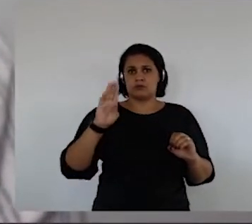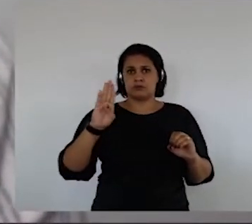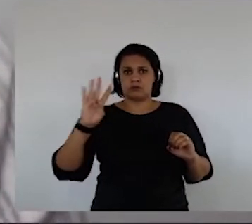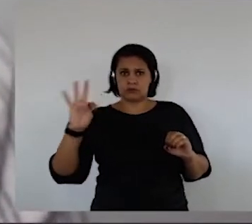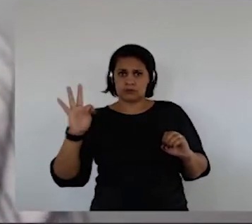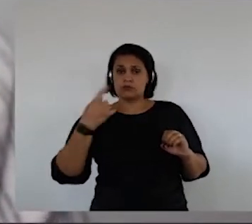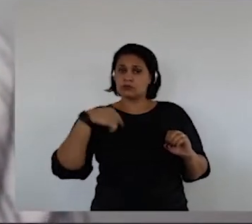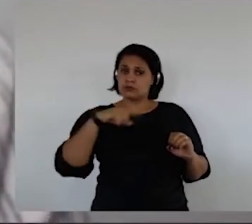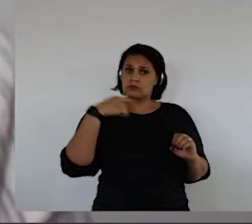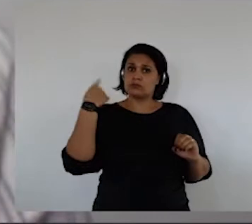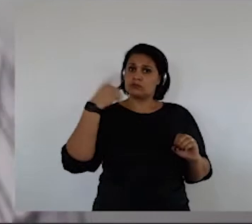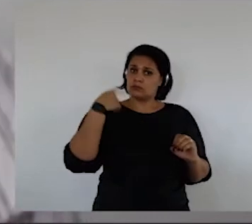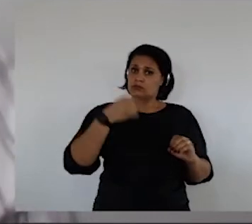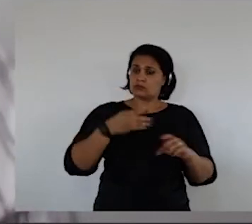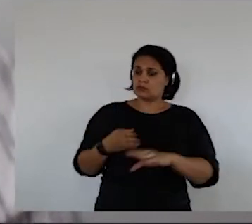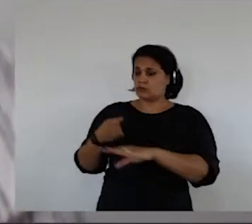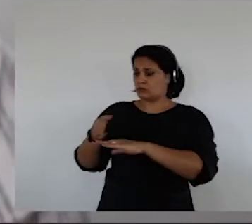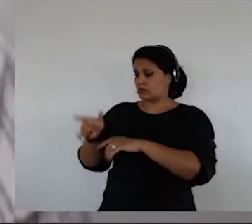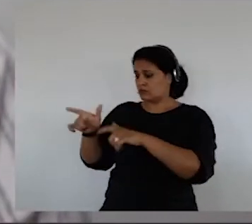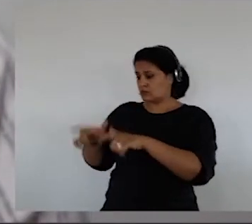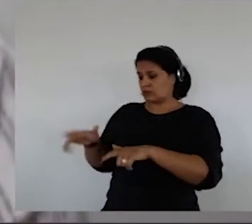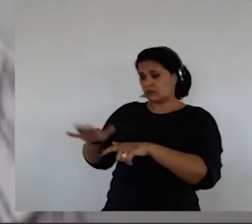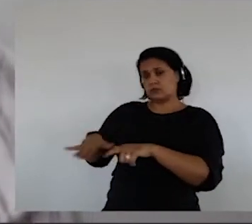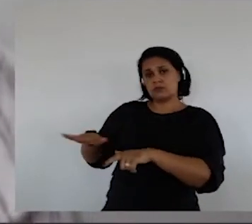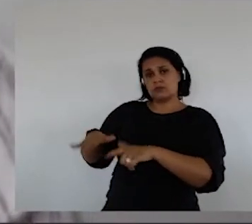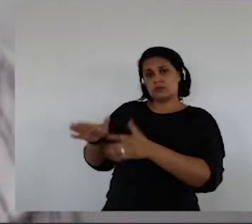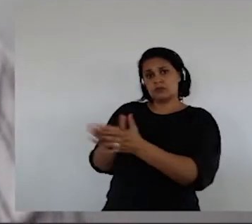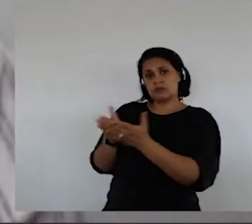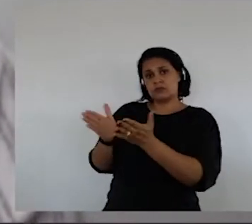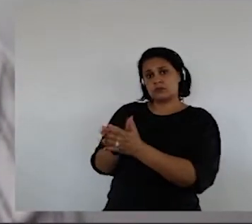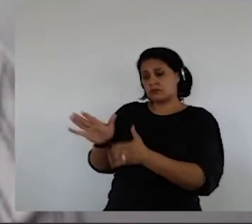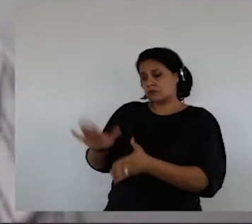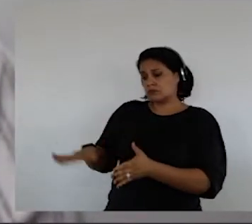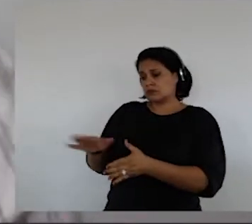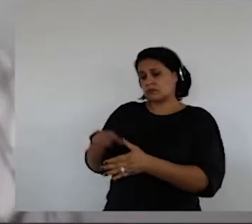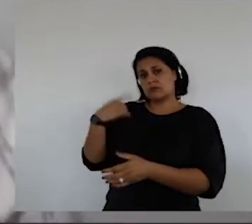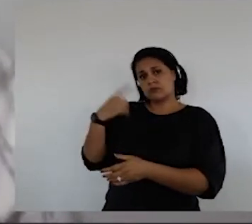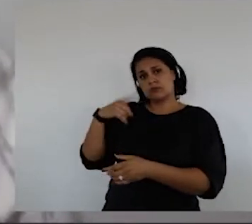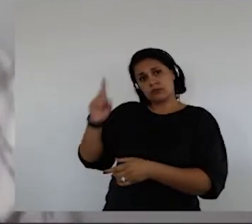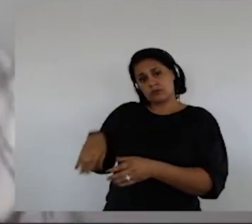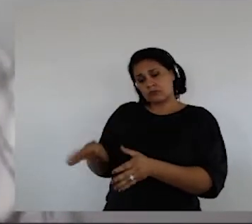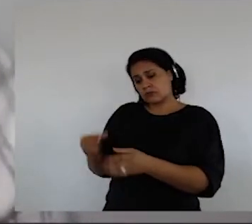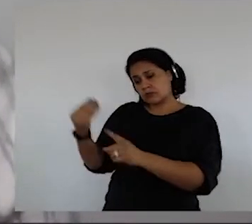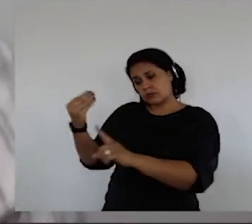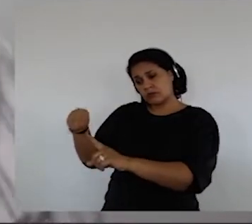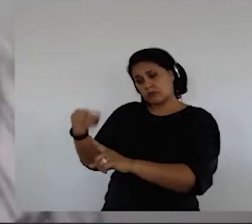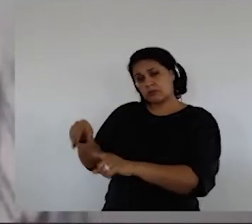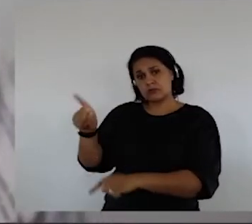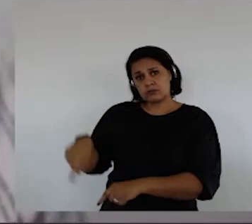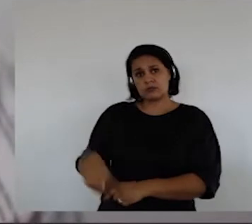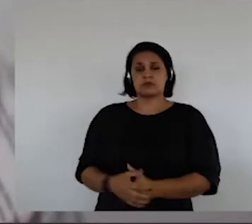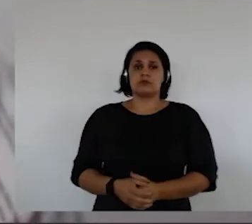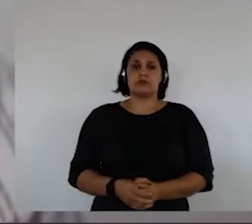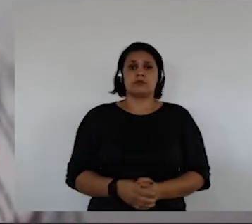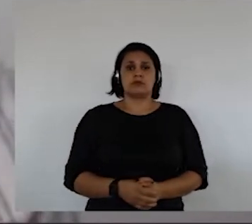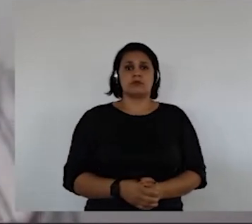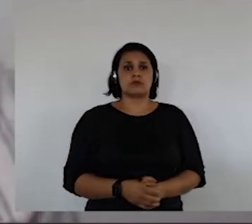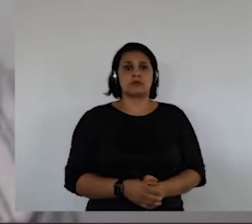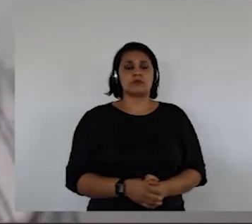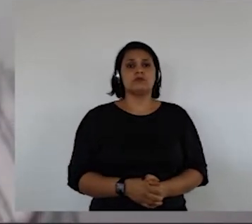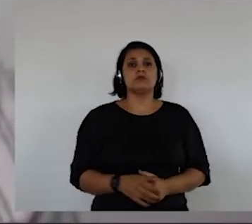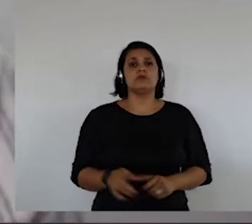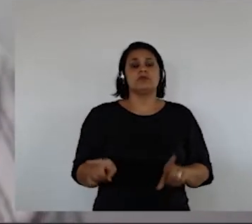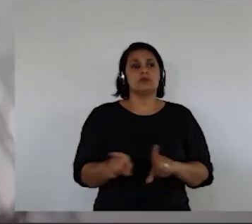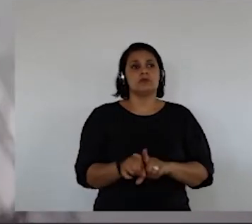a advocacia de bairro, que temos como clientes grupos minorizados e vulnerabilizados. Em situação normal de temperatura